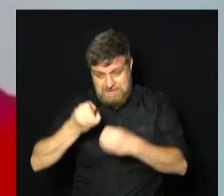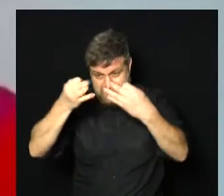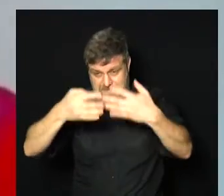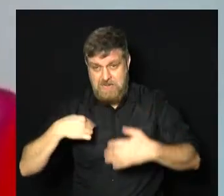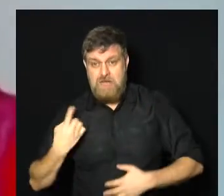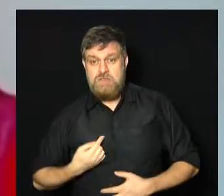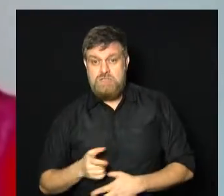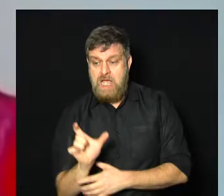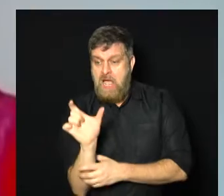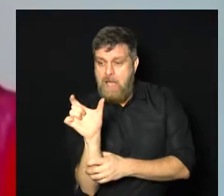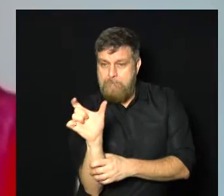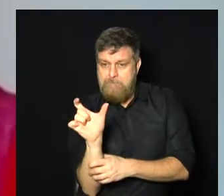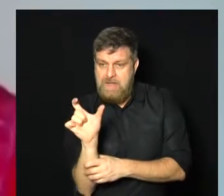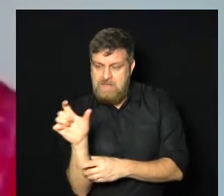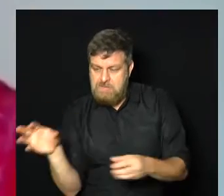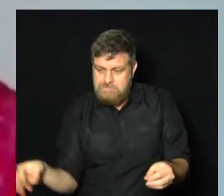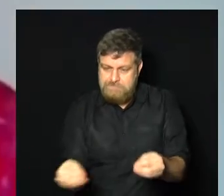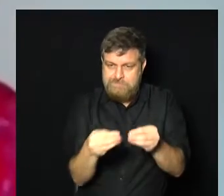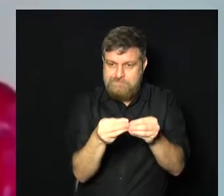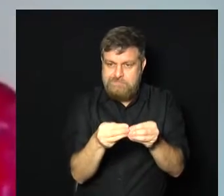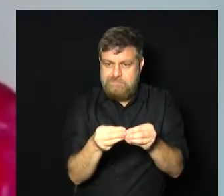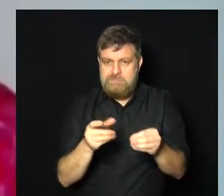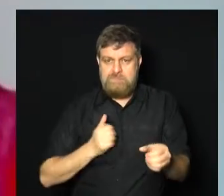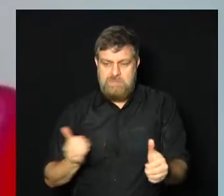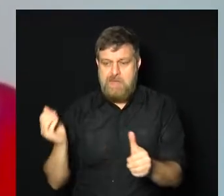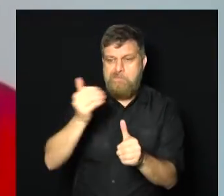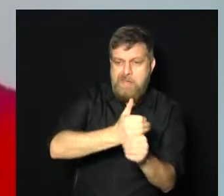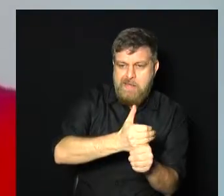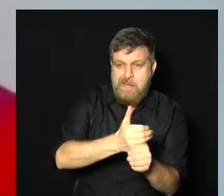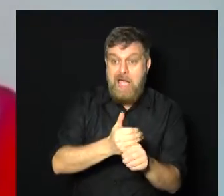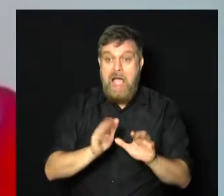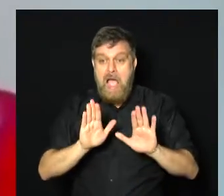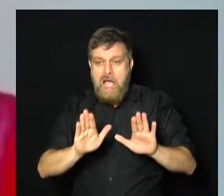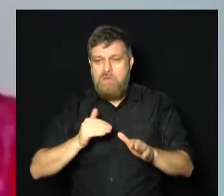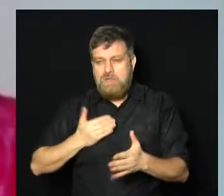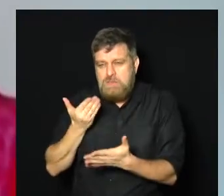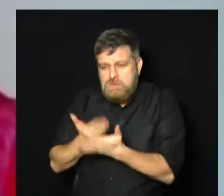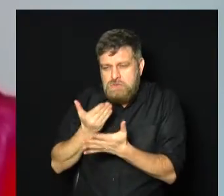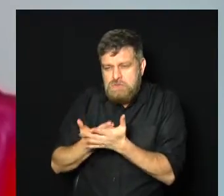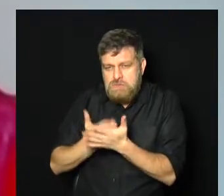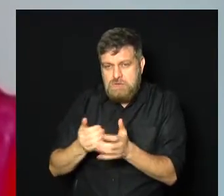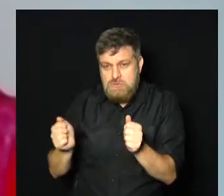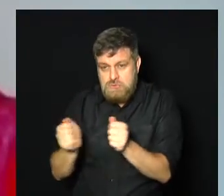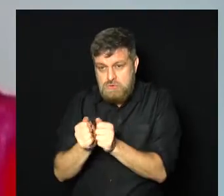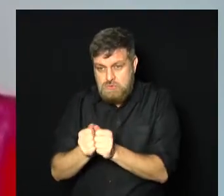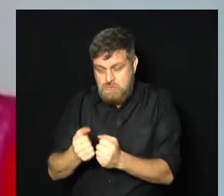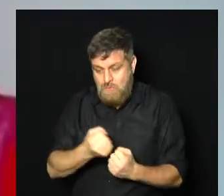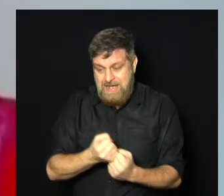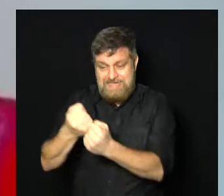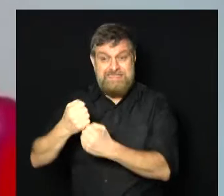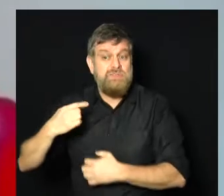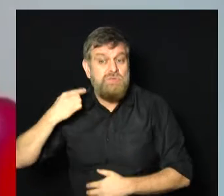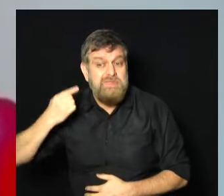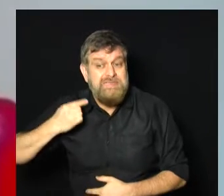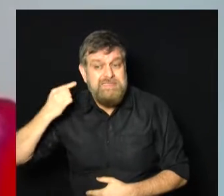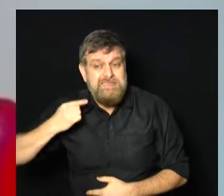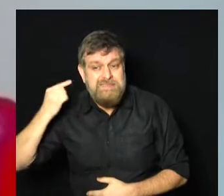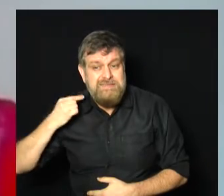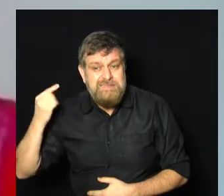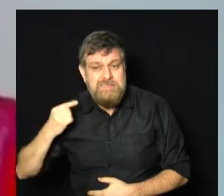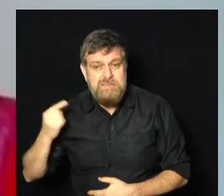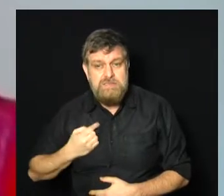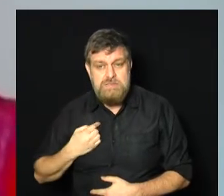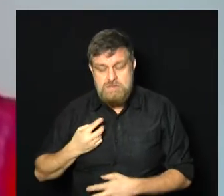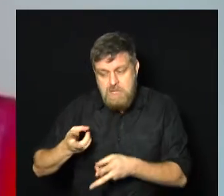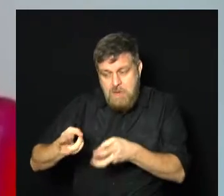termo enquadramento, já usamos o termo reenquadramento, né? Mas agora, estudando junto com a nossa assessoria jurídica, a gente